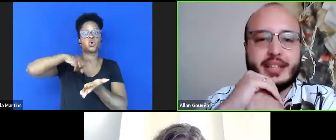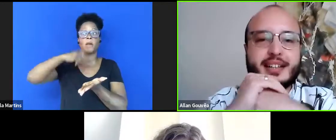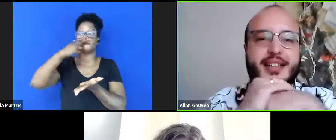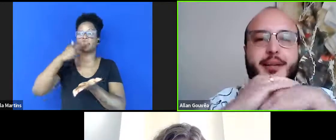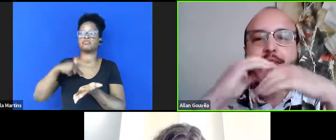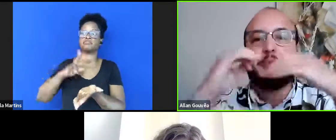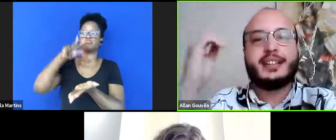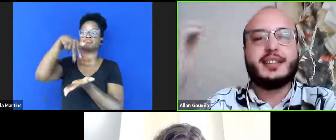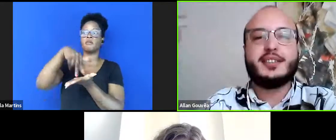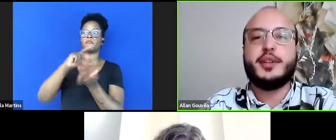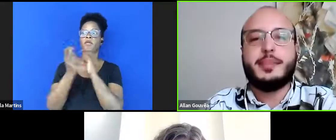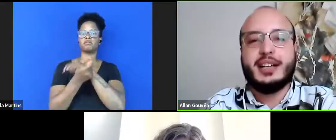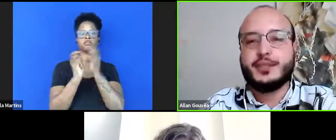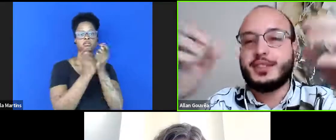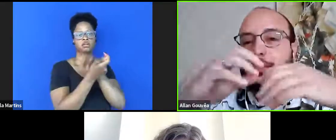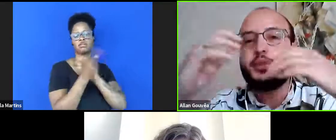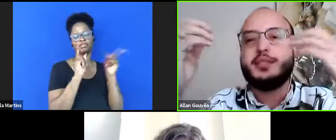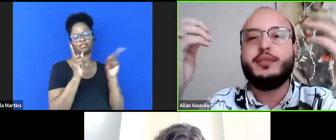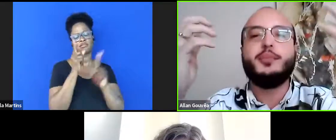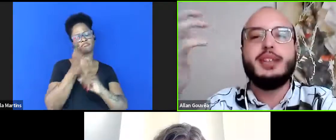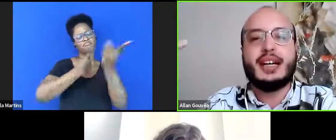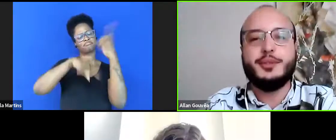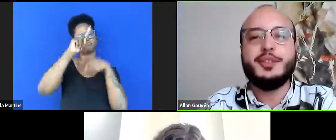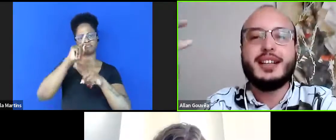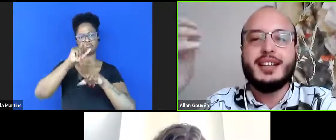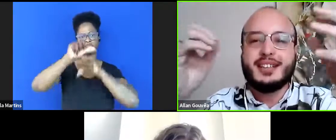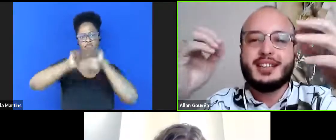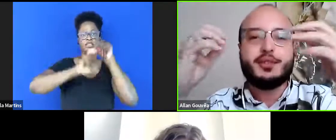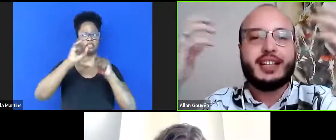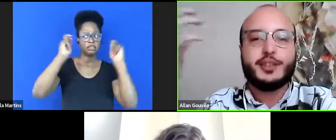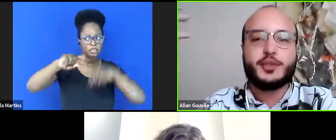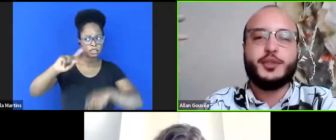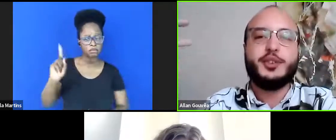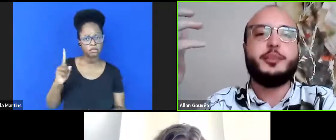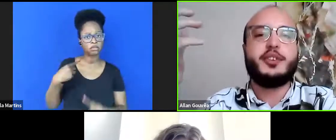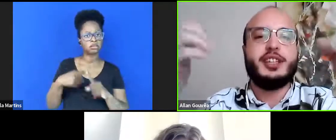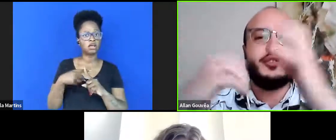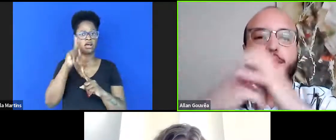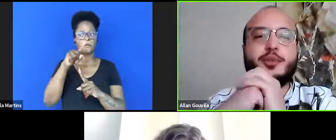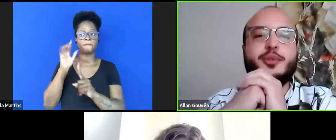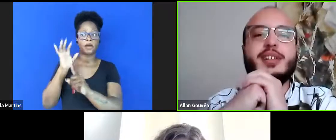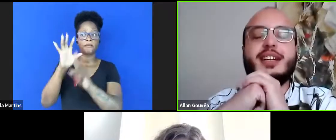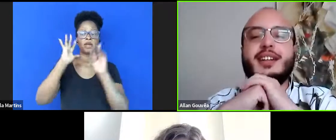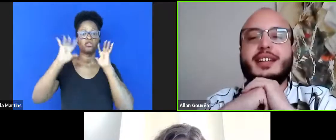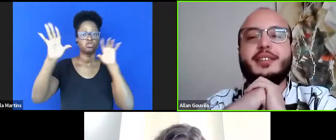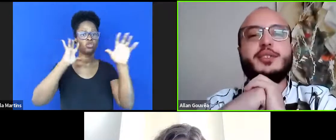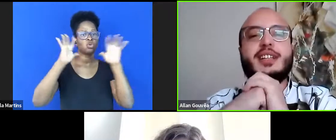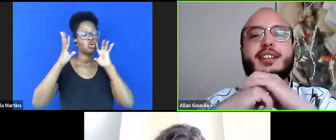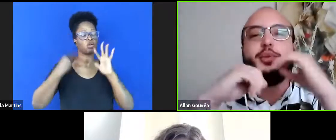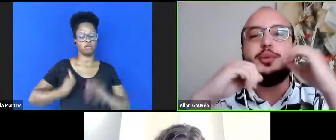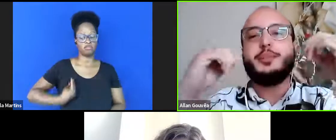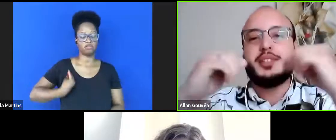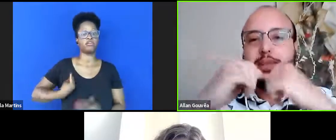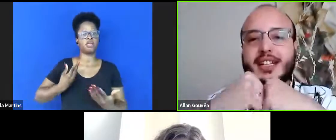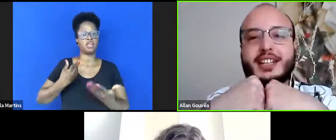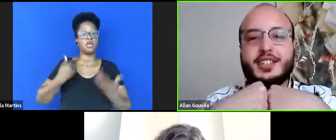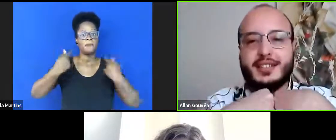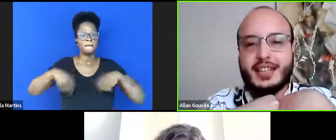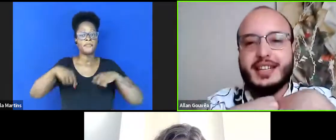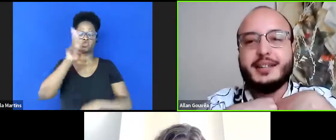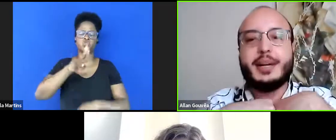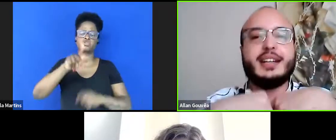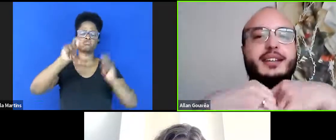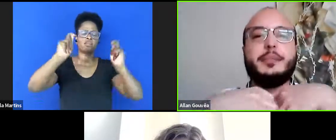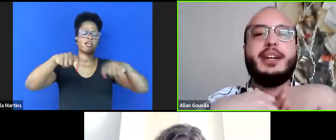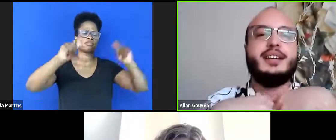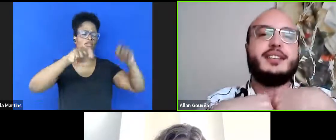ele me adaptar, mas para transformá-lo, se não é possível mudá-lo sem um certo sonho ou projeto de mundo, devo usar toda a possibilidade